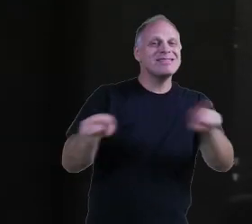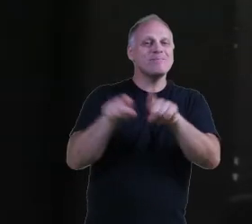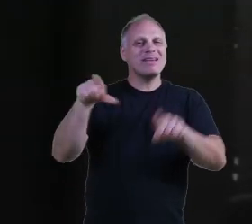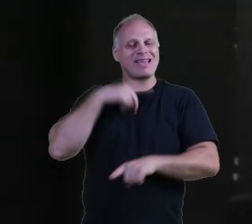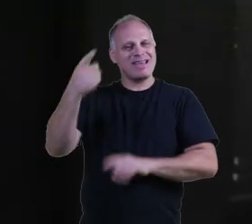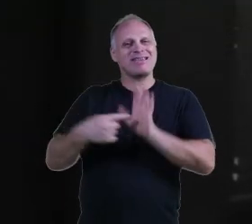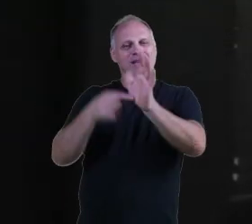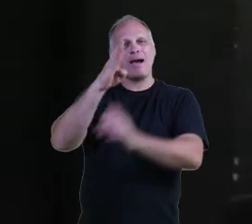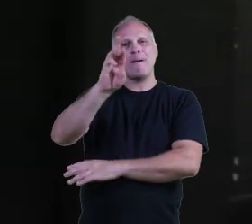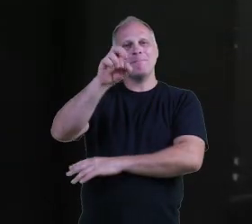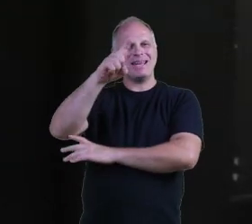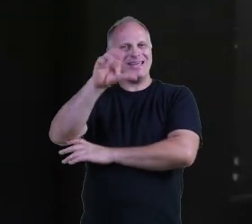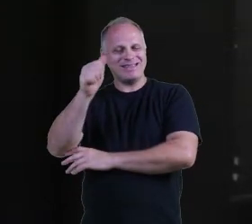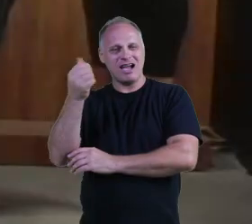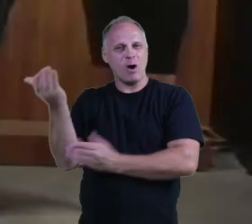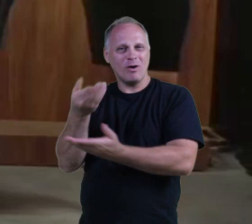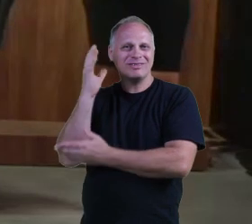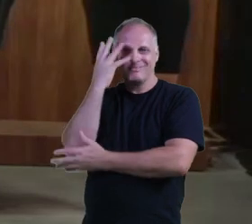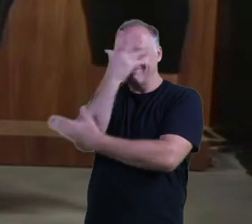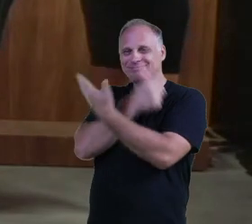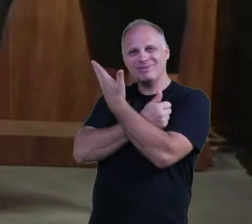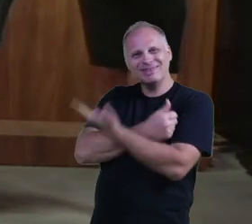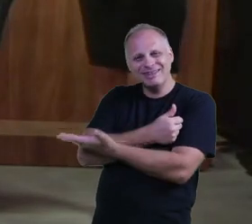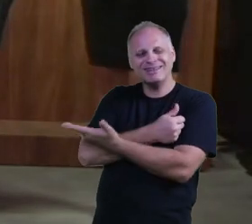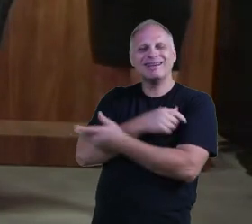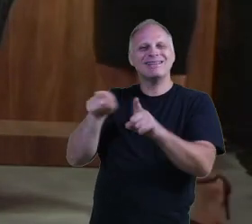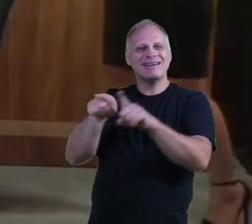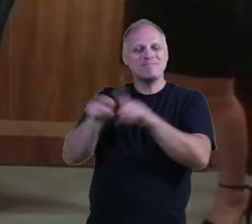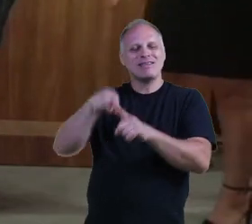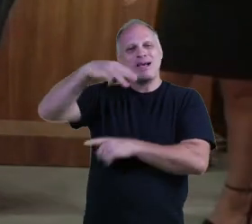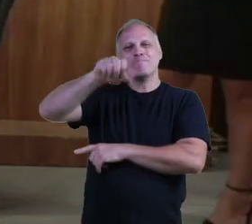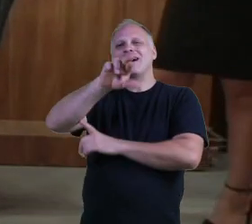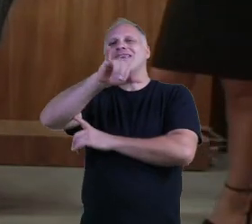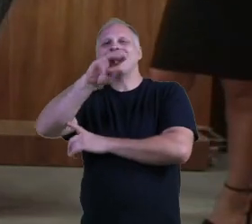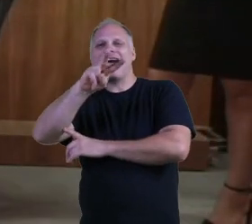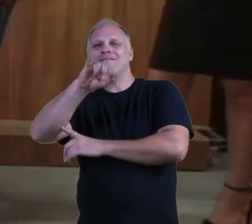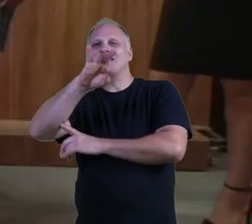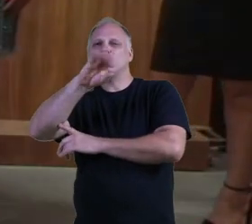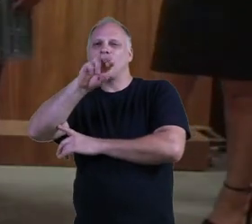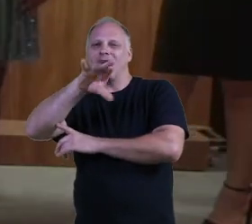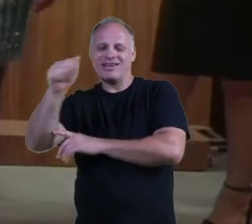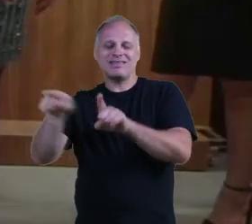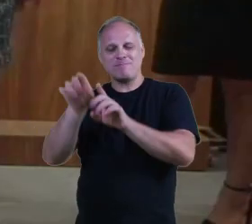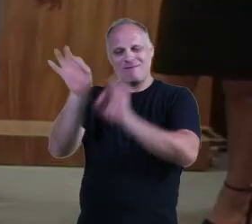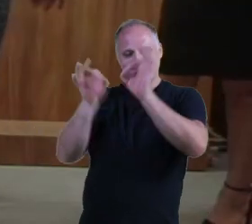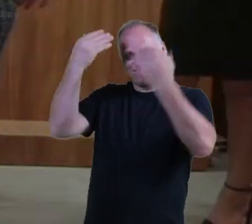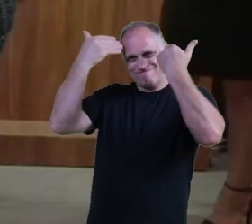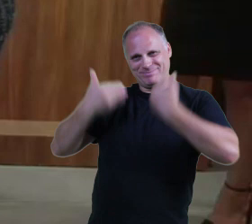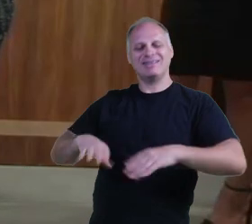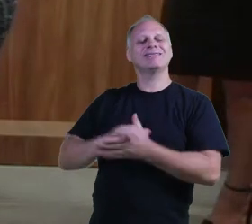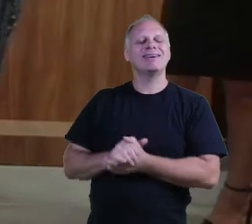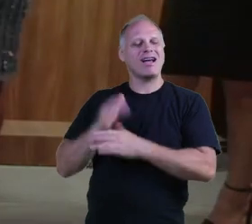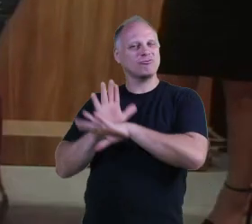a gente vai apresentar aqui, então, eu tenho comigo a Brenda hoje, tá aqui linda, olha só, ela veio com o look lá da Maria Vitória, né,